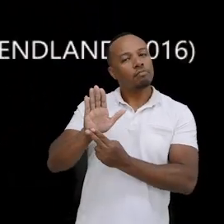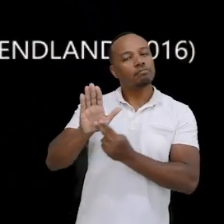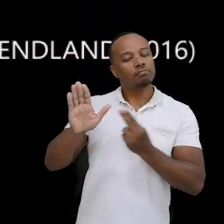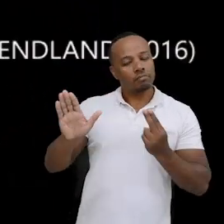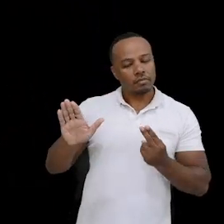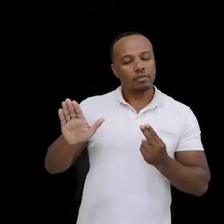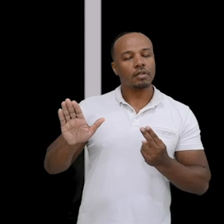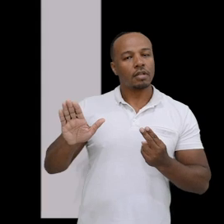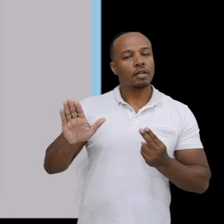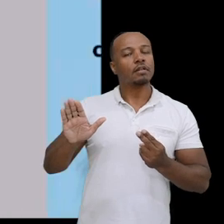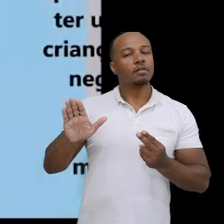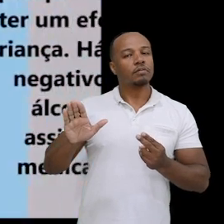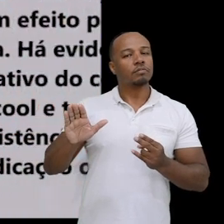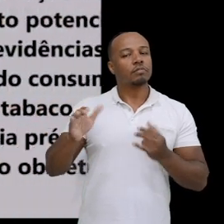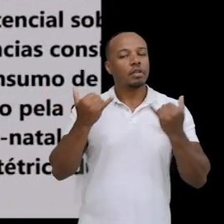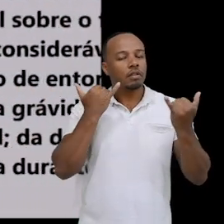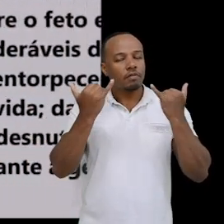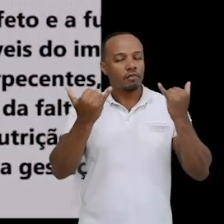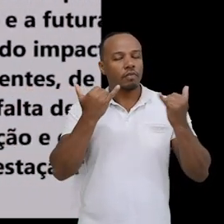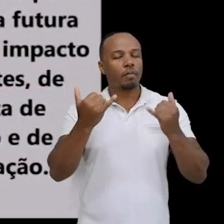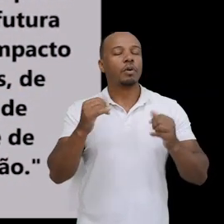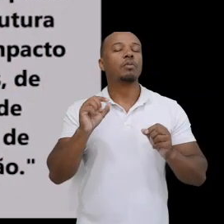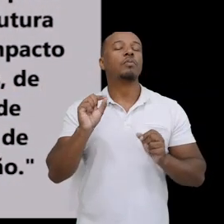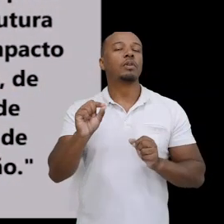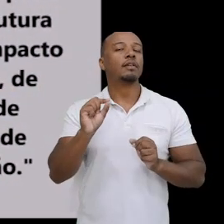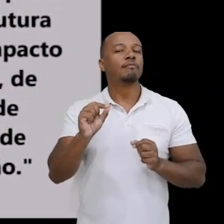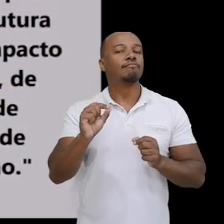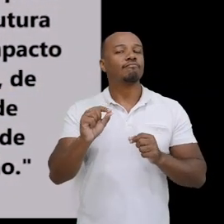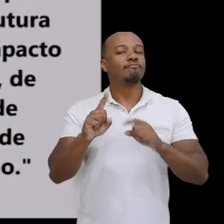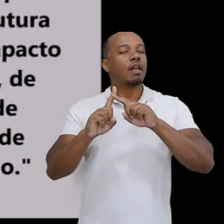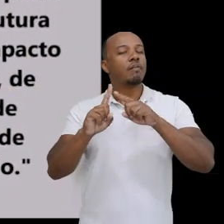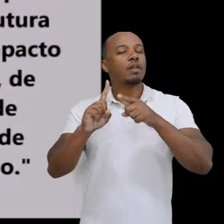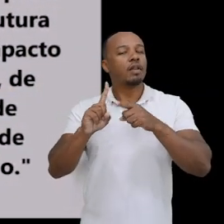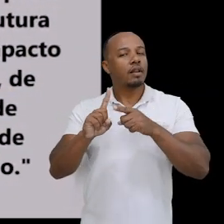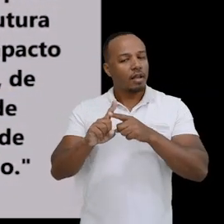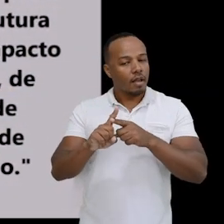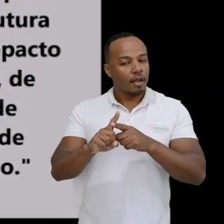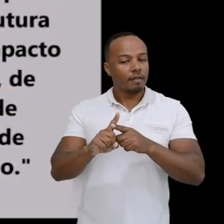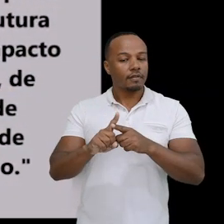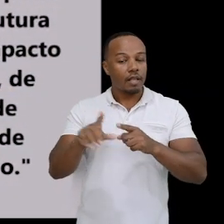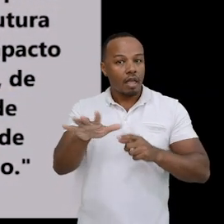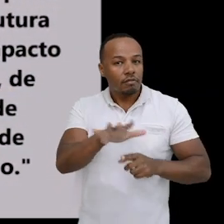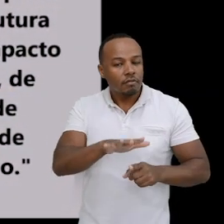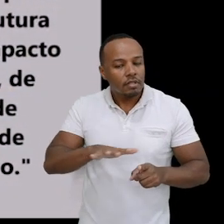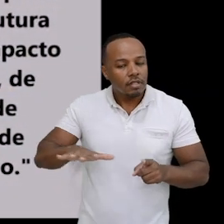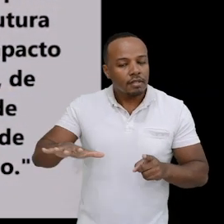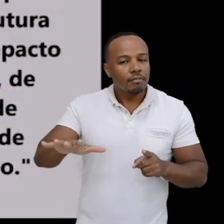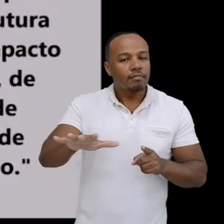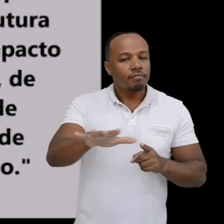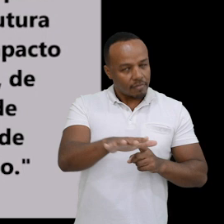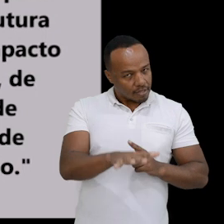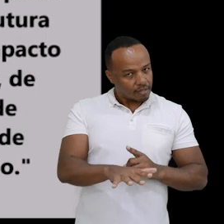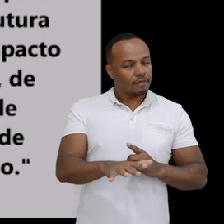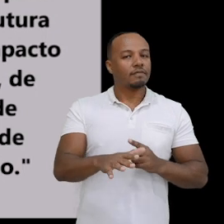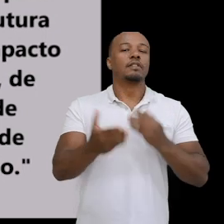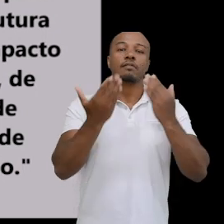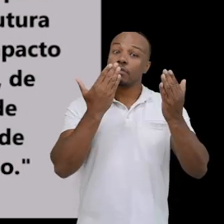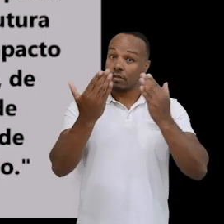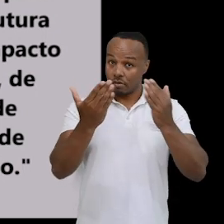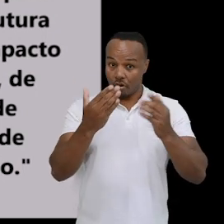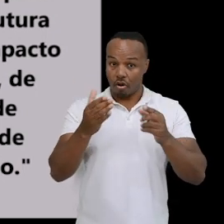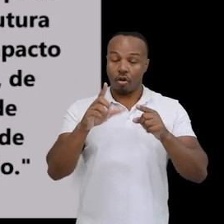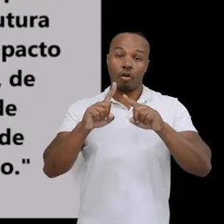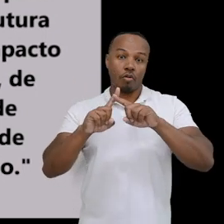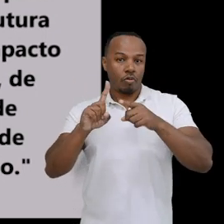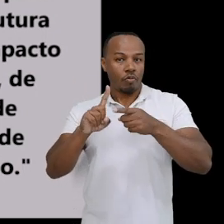assim: uma vez que a mulher grávida pode ser considerada como o ambiente físico e psicológico para o feto